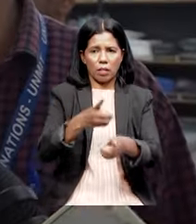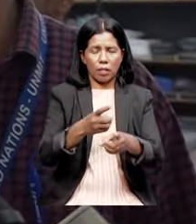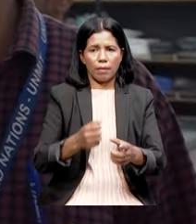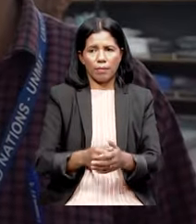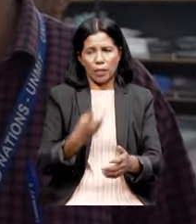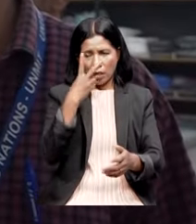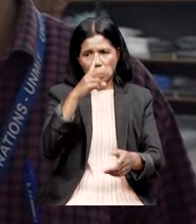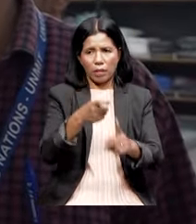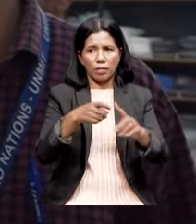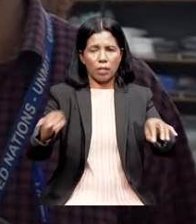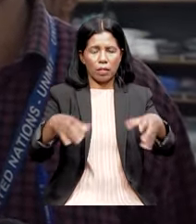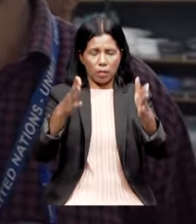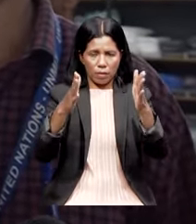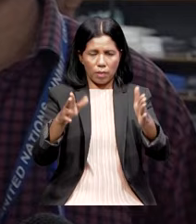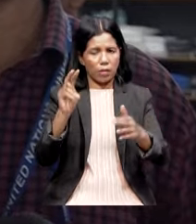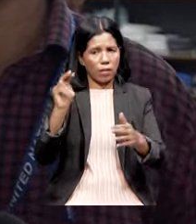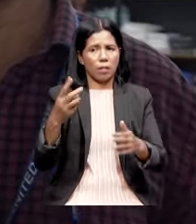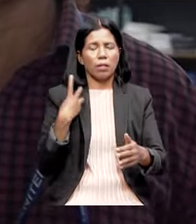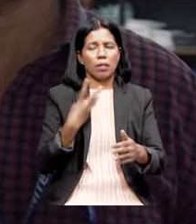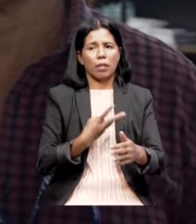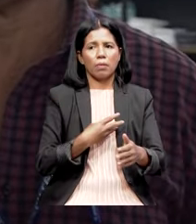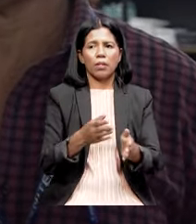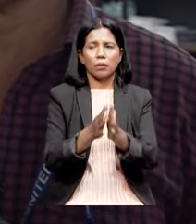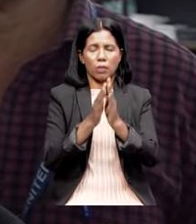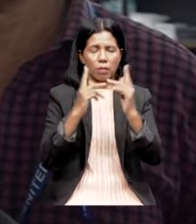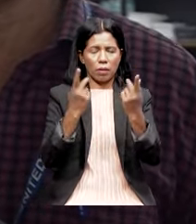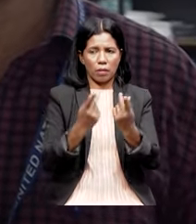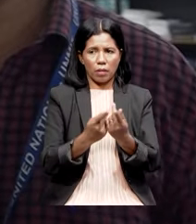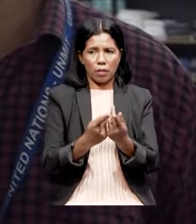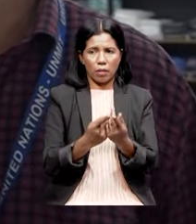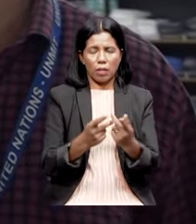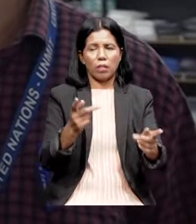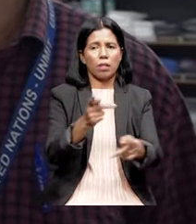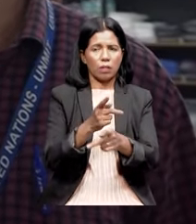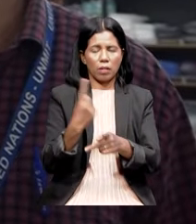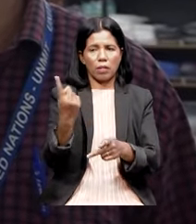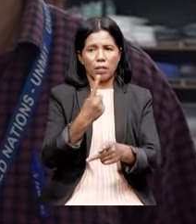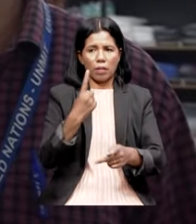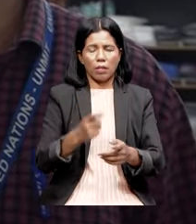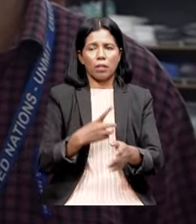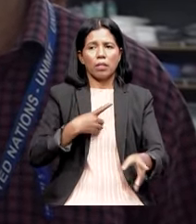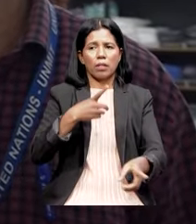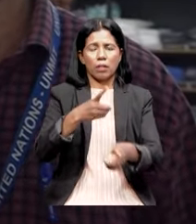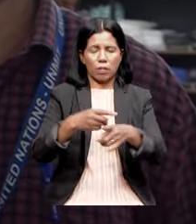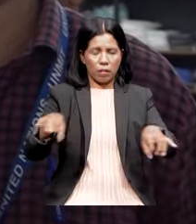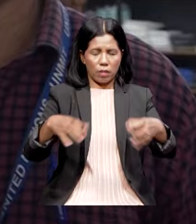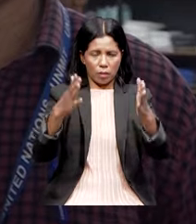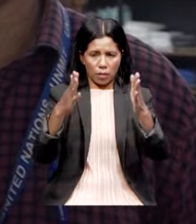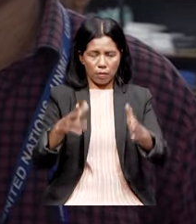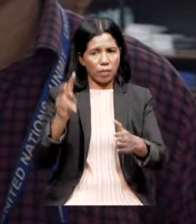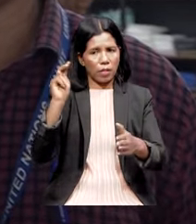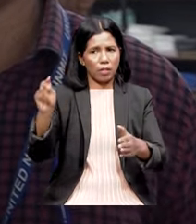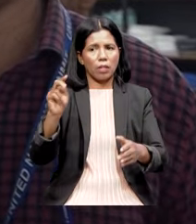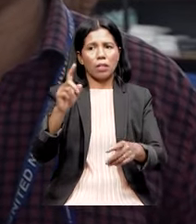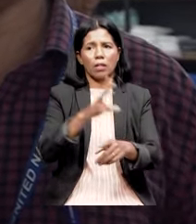se aspeto trabalho ninia, amimos, usu ba companhia atu asegura na fatin direito trabalhador sira nia